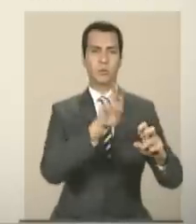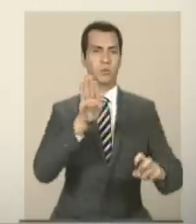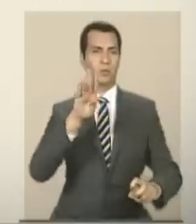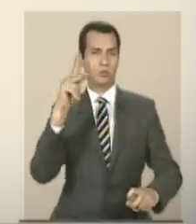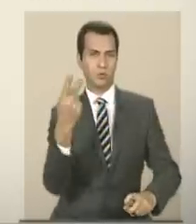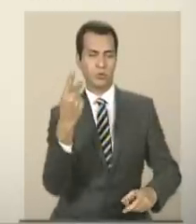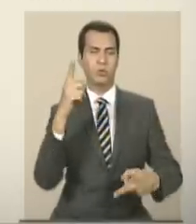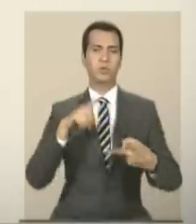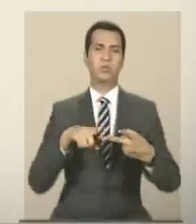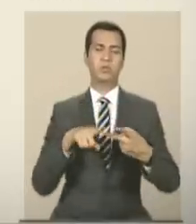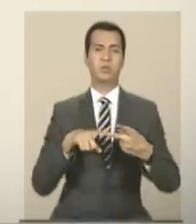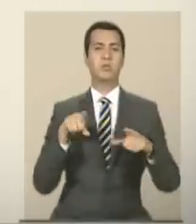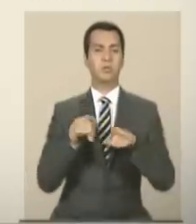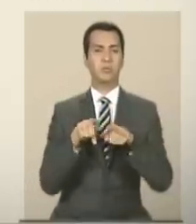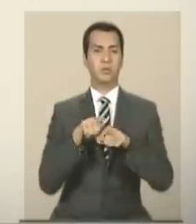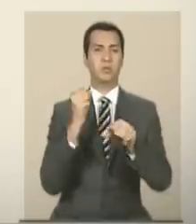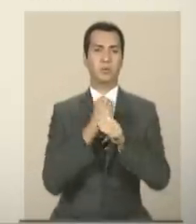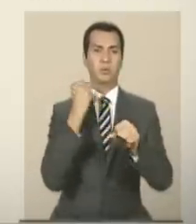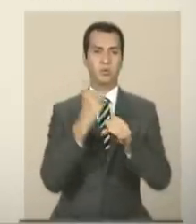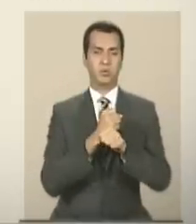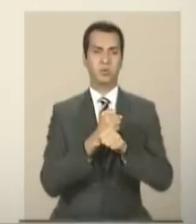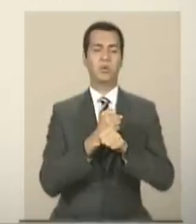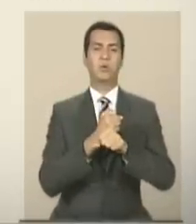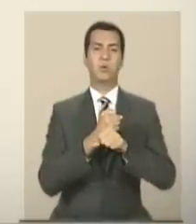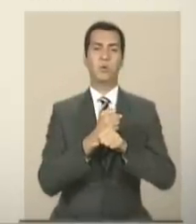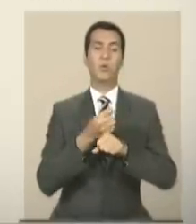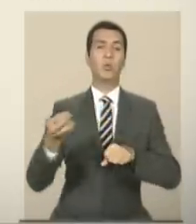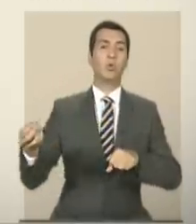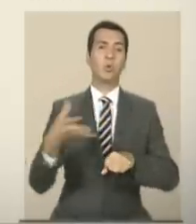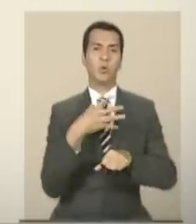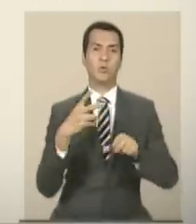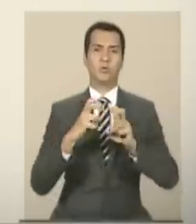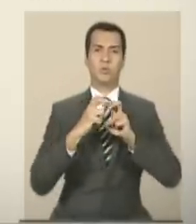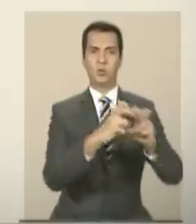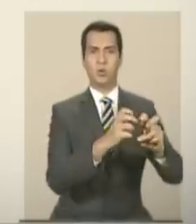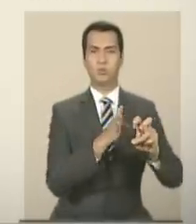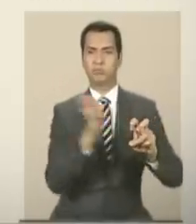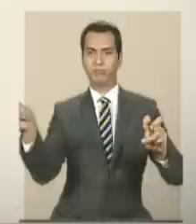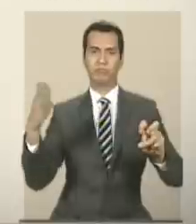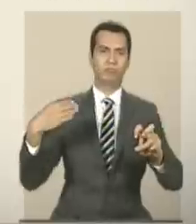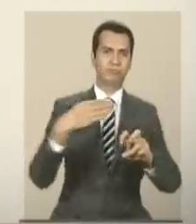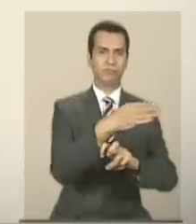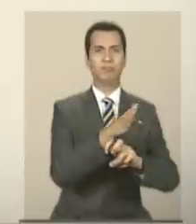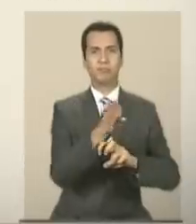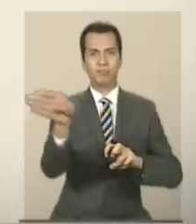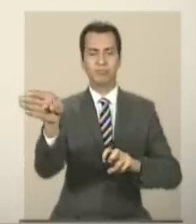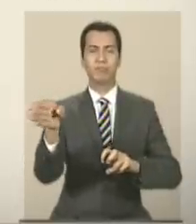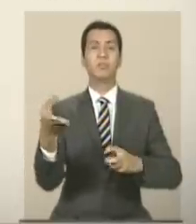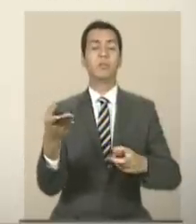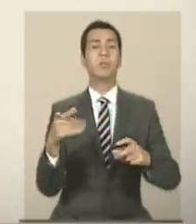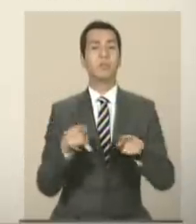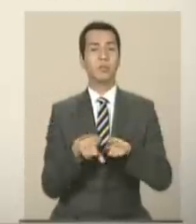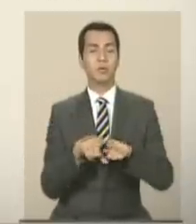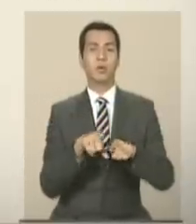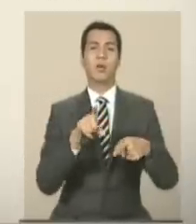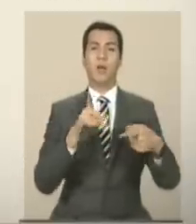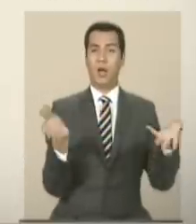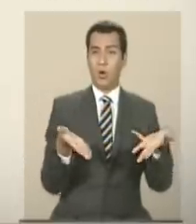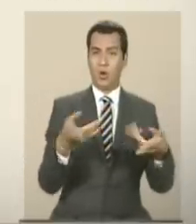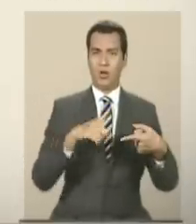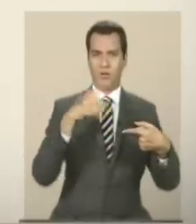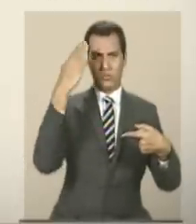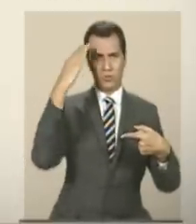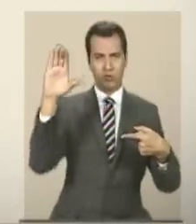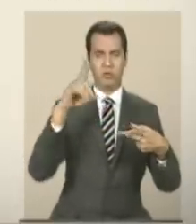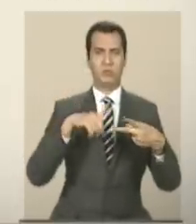das linhas 2 e 3. Esses metrôs, o de Belo Horizonte, o de Curitiba, o de Porto Alegre, são novos